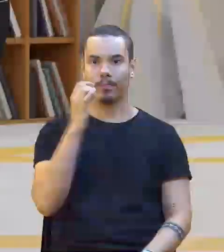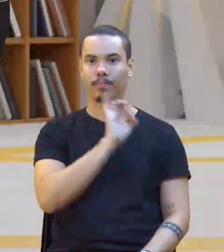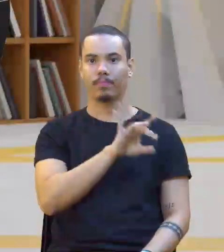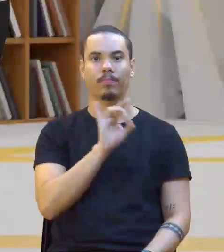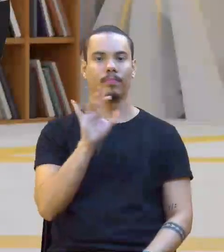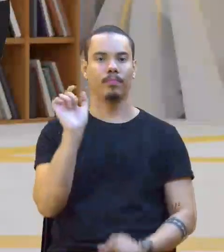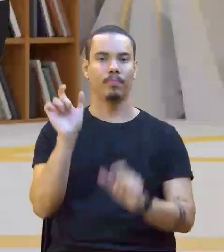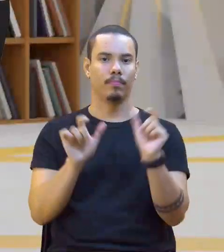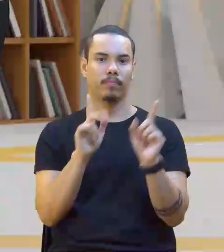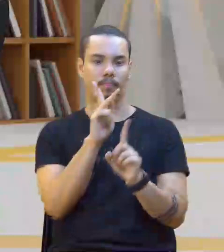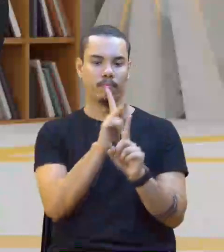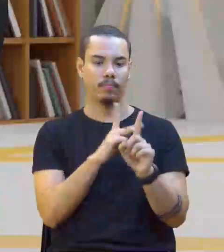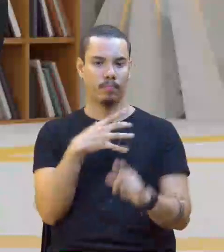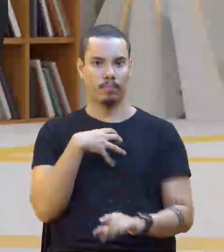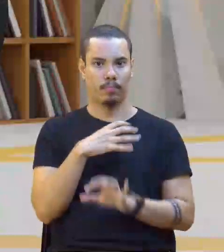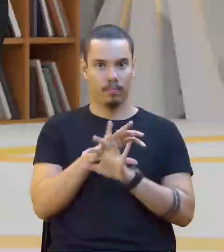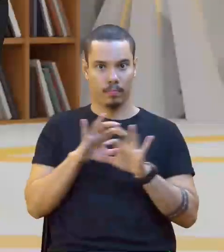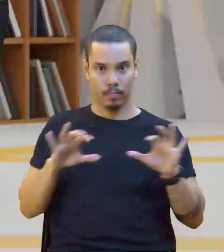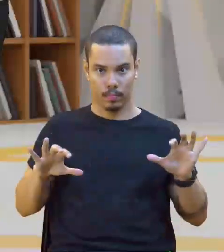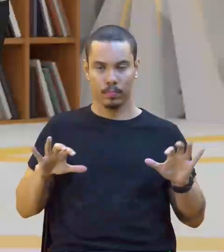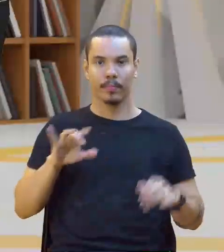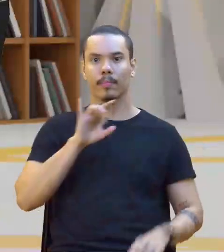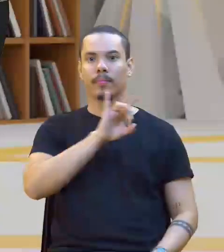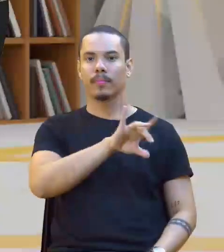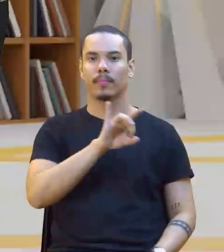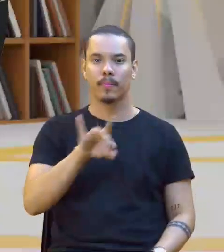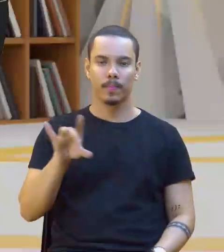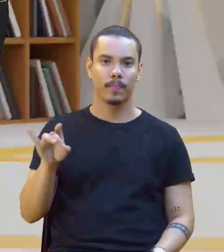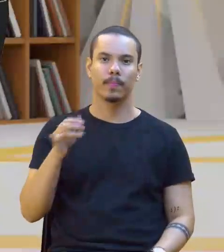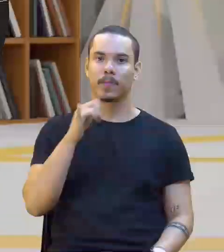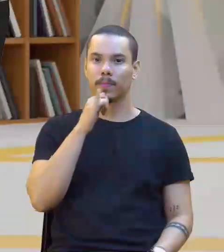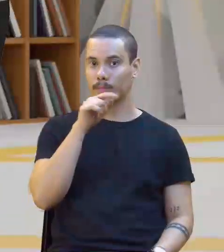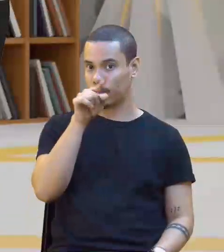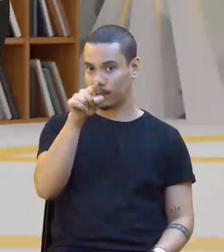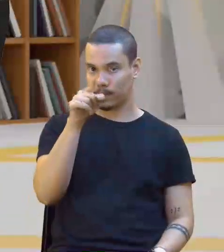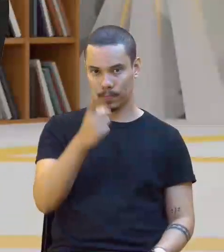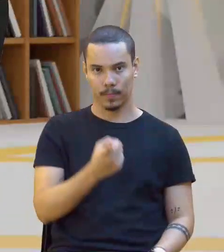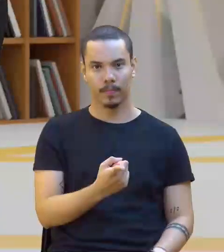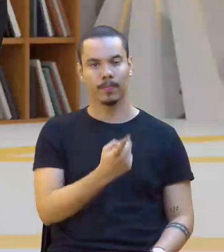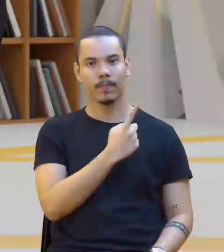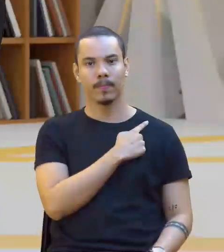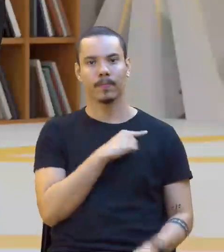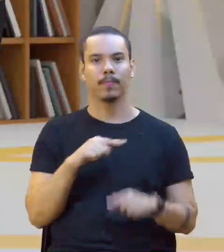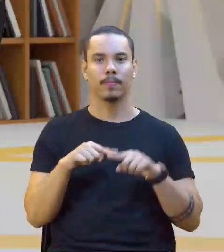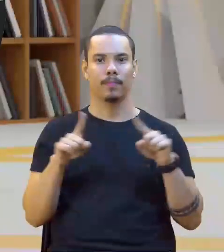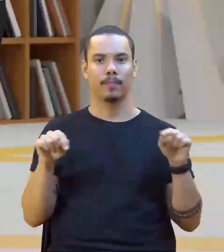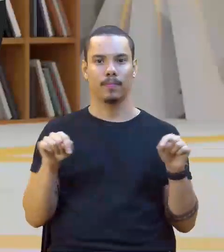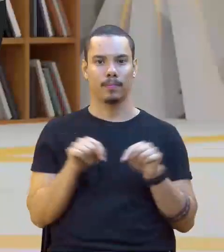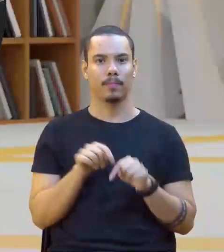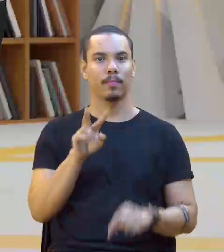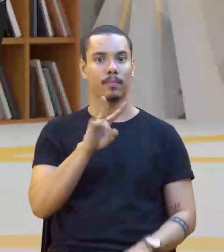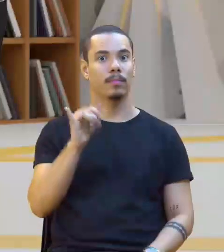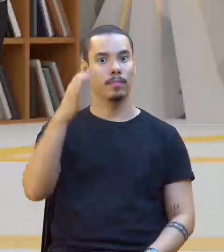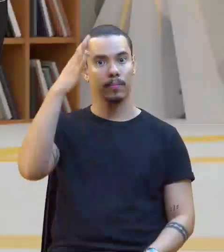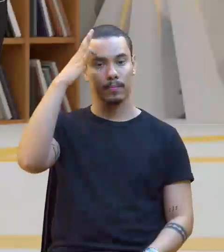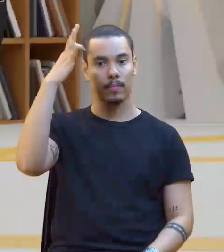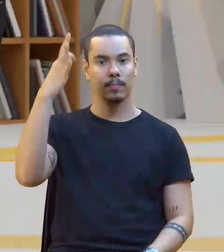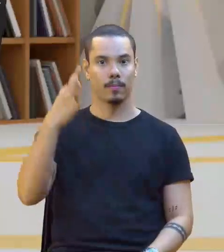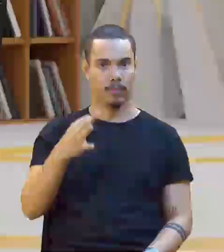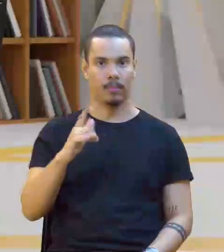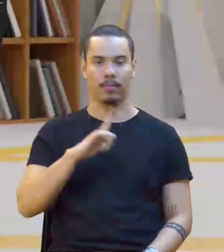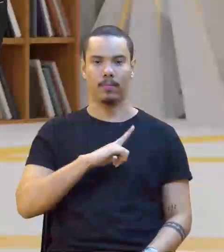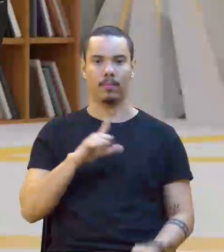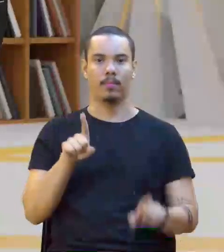isso, né? Cada indivíduo aí, você que está aí no primeiro ano na sua sala, você com certeza tem isso, tem a